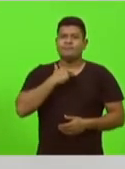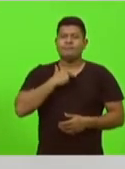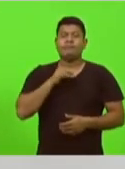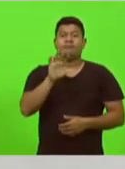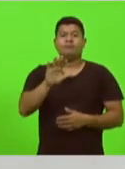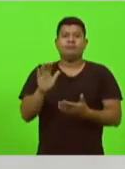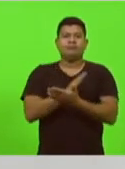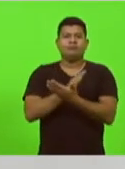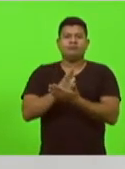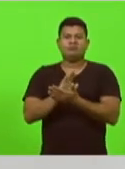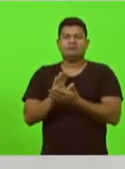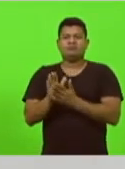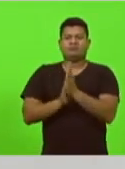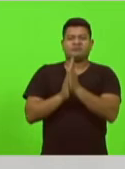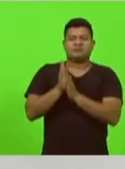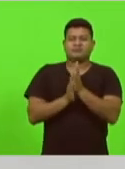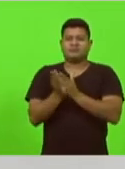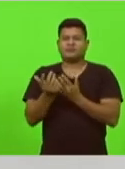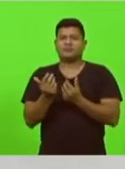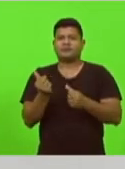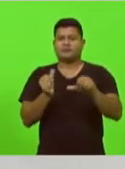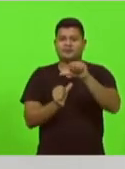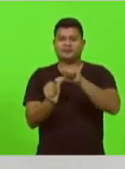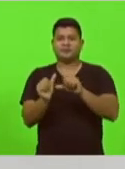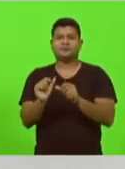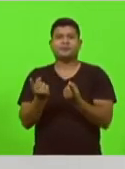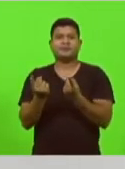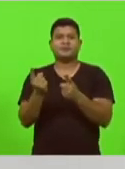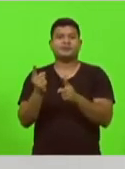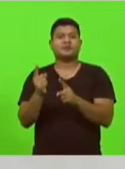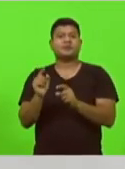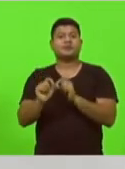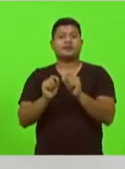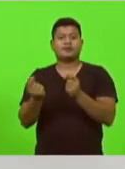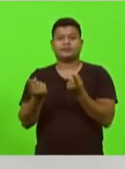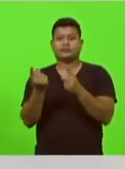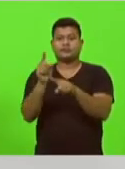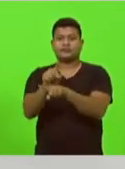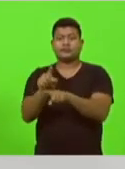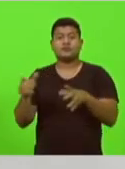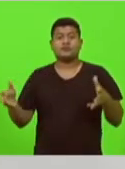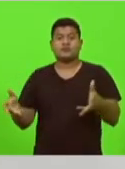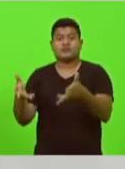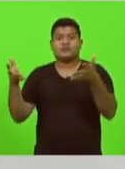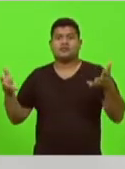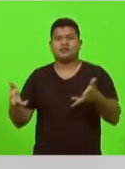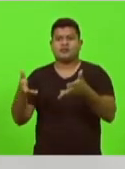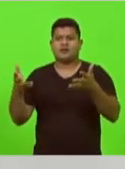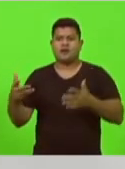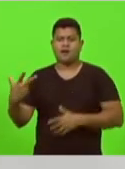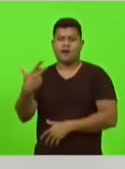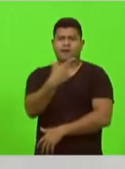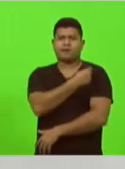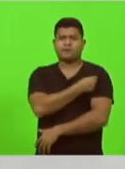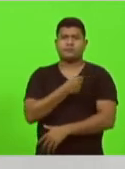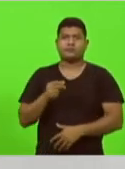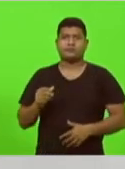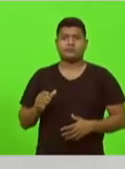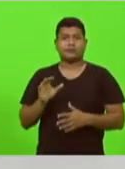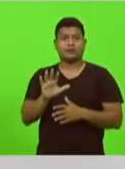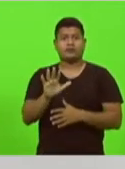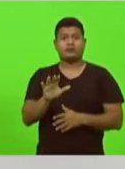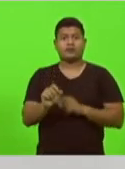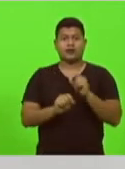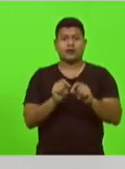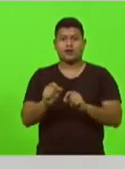o incentivo à vacina como se fosse algo que não fosse obrigar, trocando a